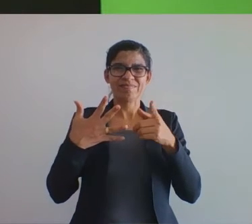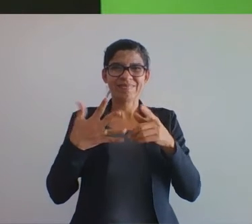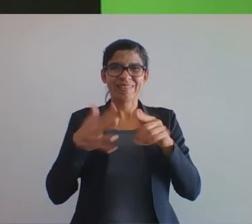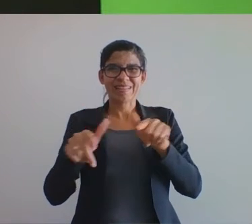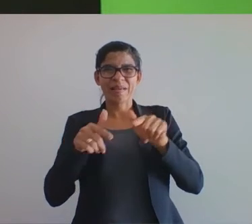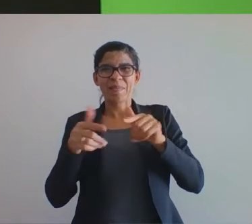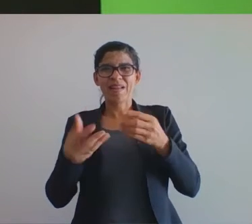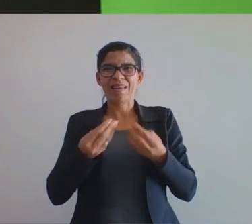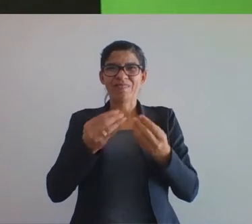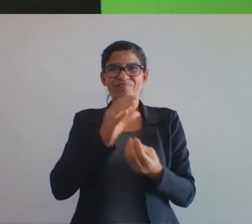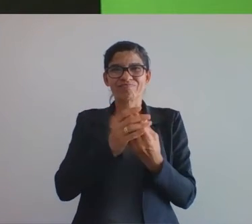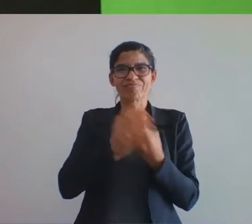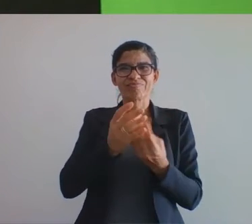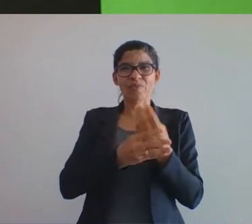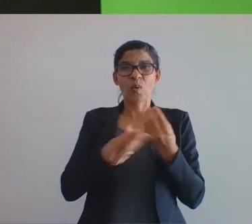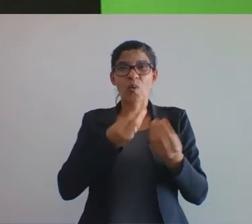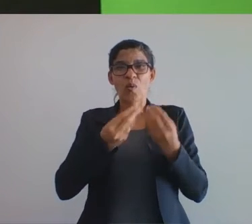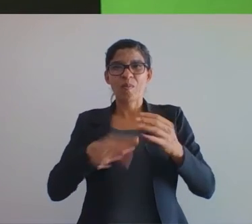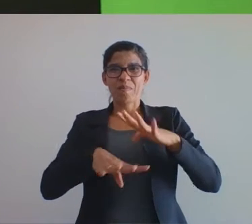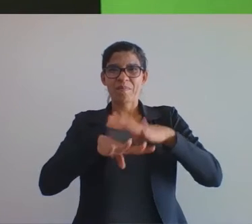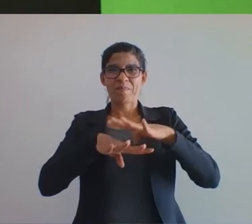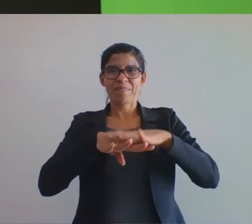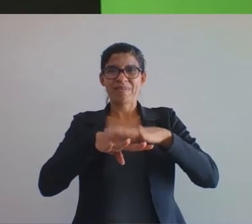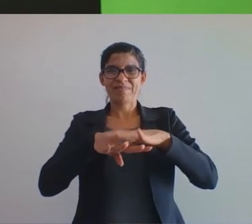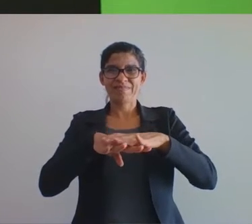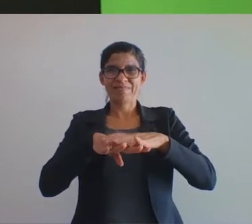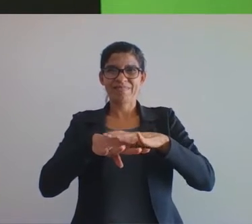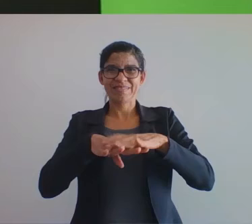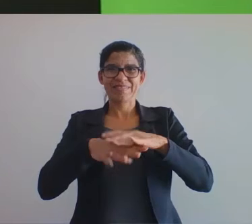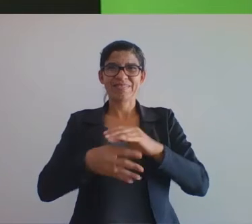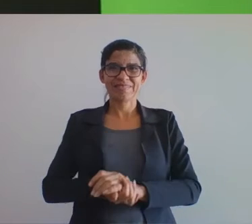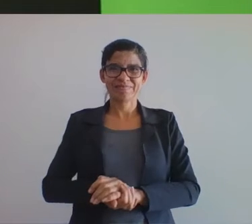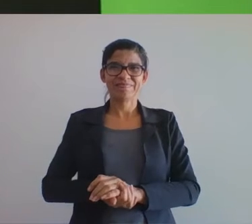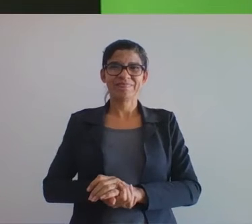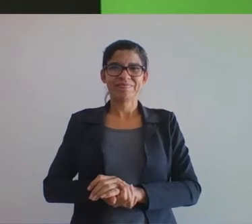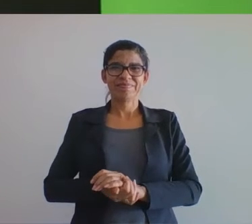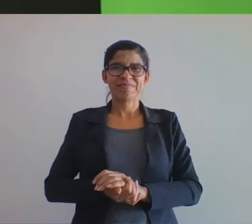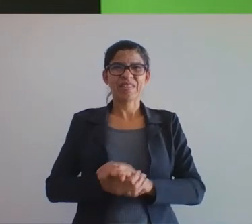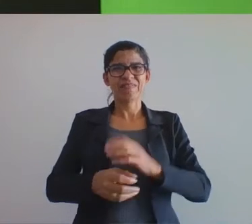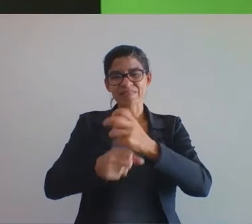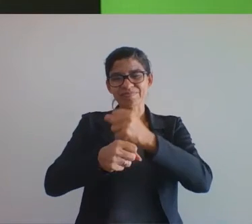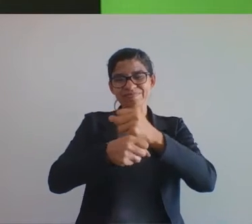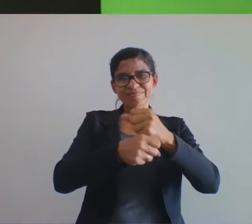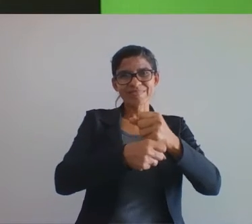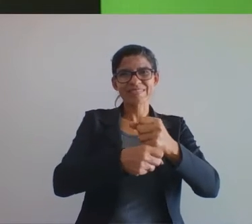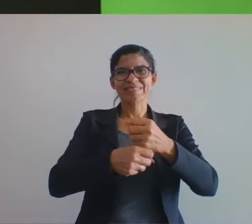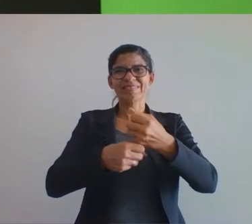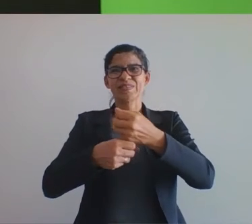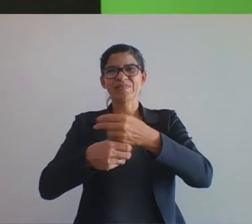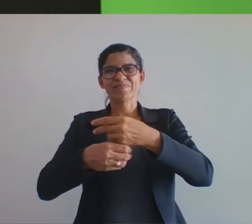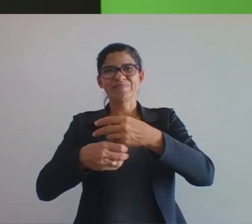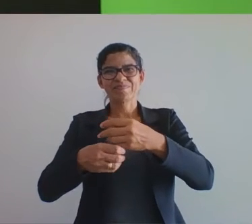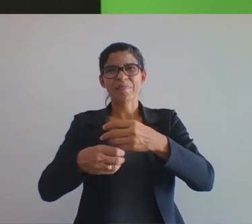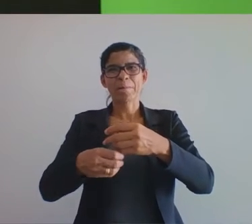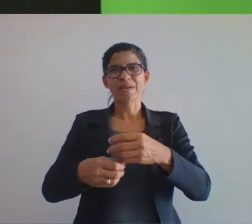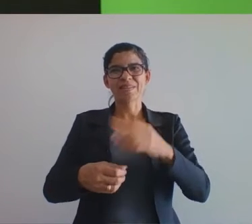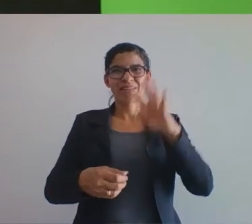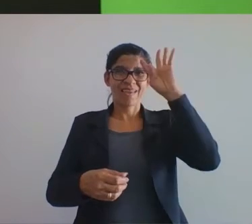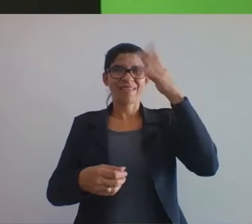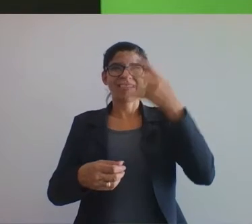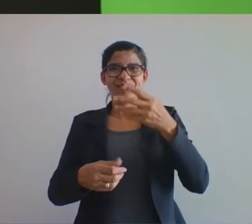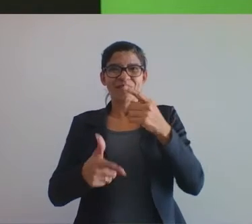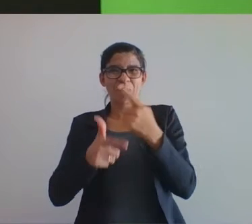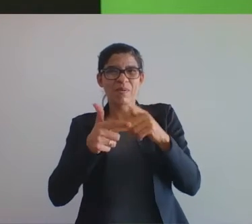lógica simbólica, a utilização de símbolos e operações matemáticas para resolver problemas de lógica.